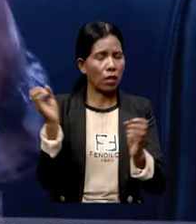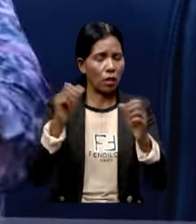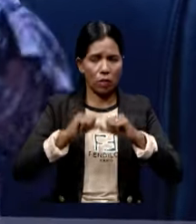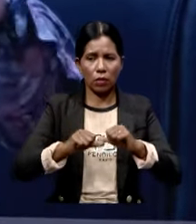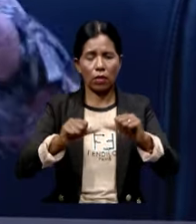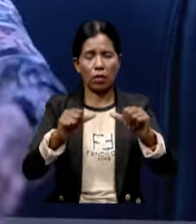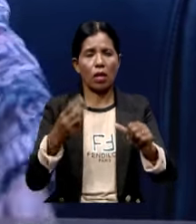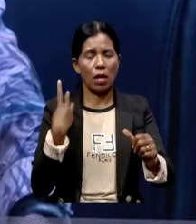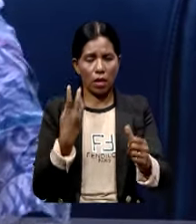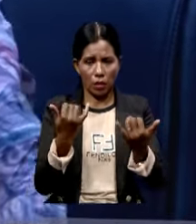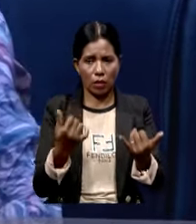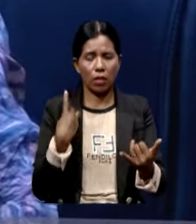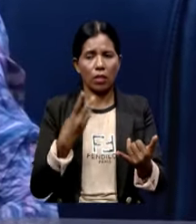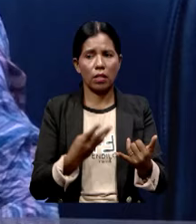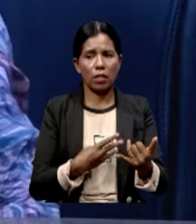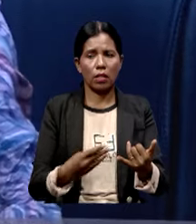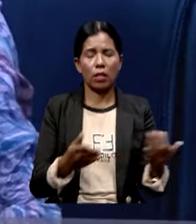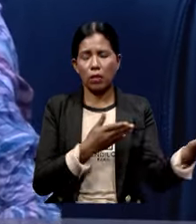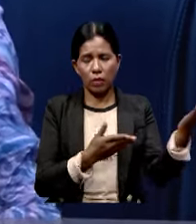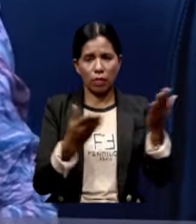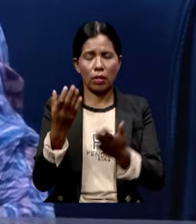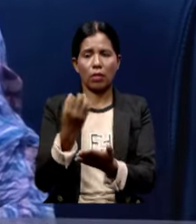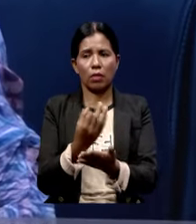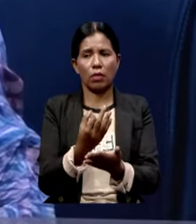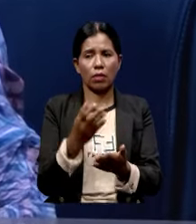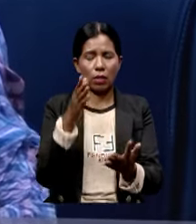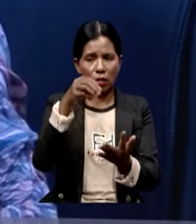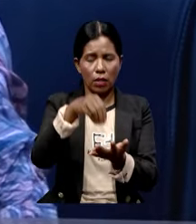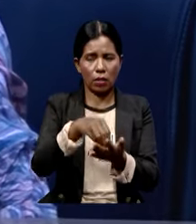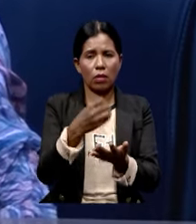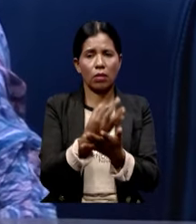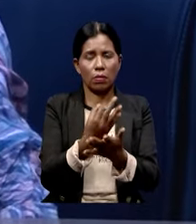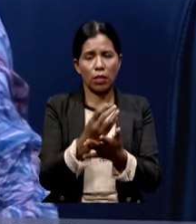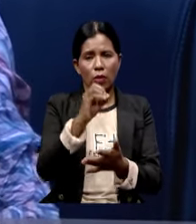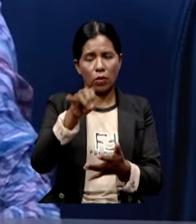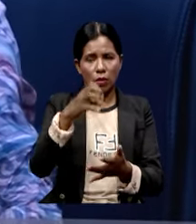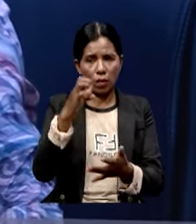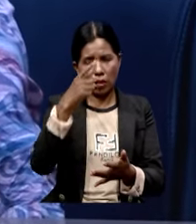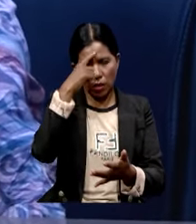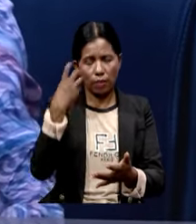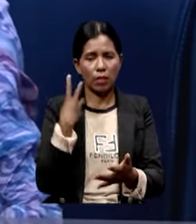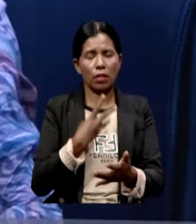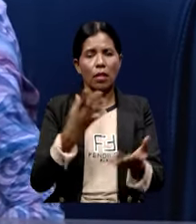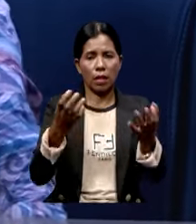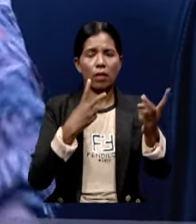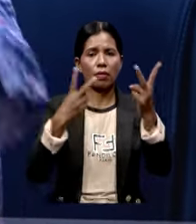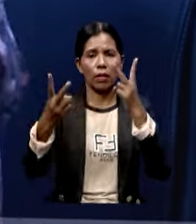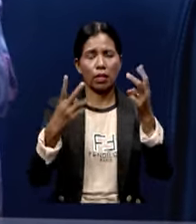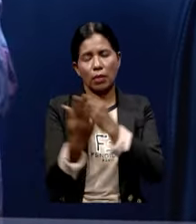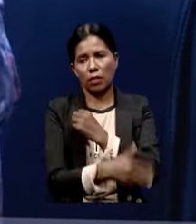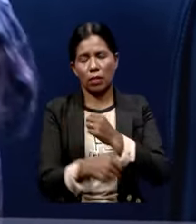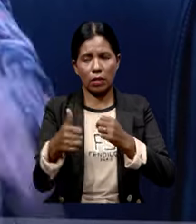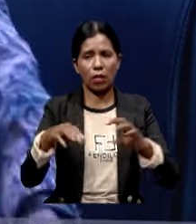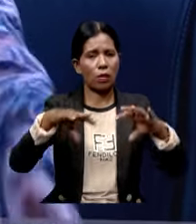Agora está... Até uma fala e orçamento para também dar cara a viagem. Até comissão